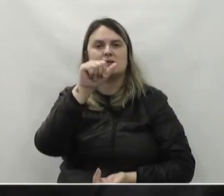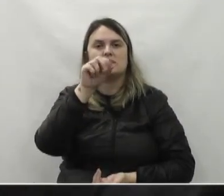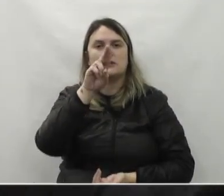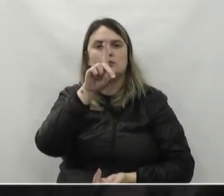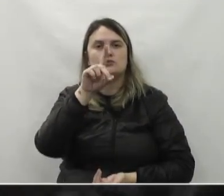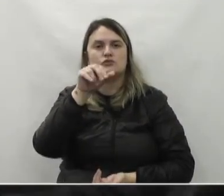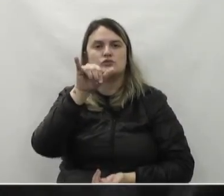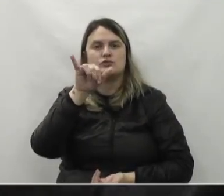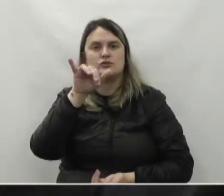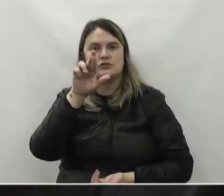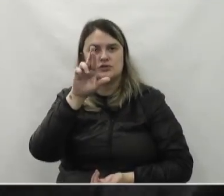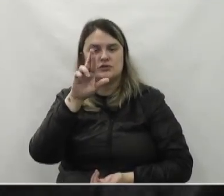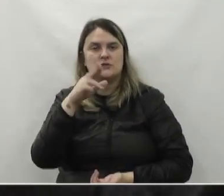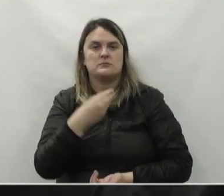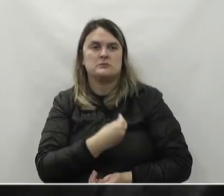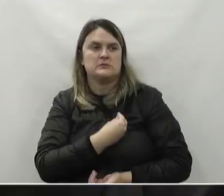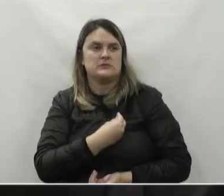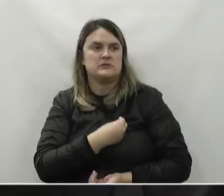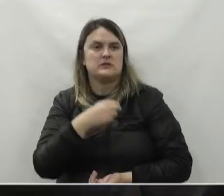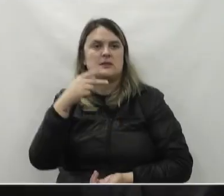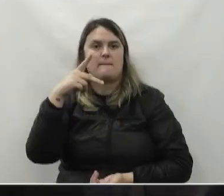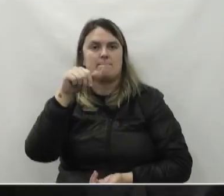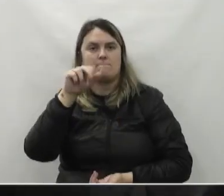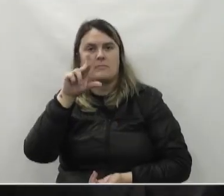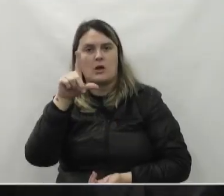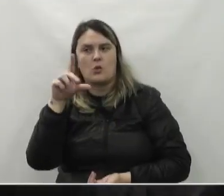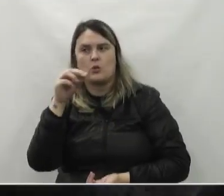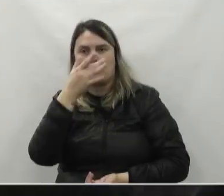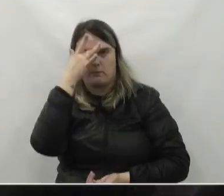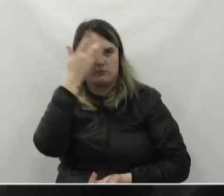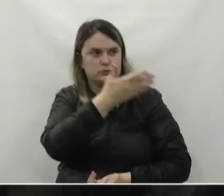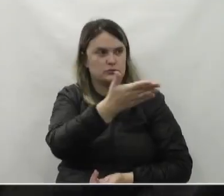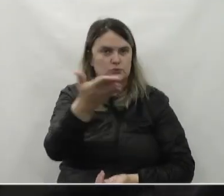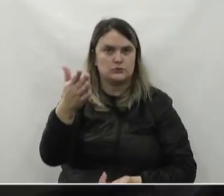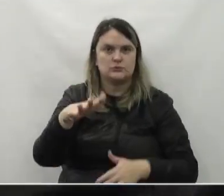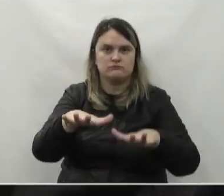Mendes, nosso amigo Paulo, demais